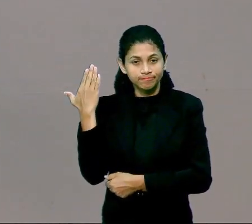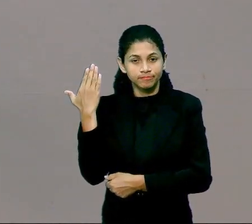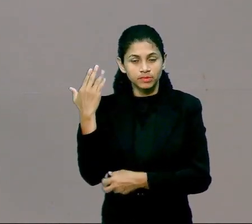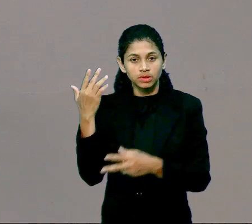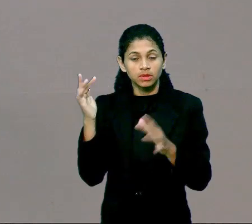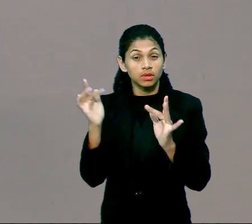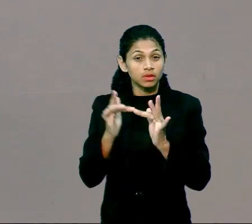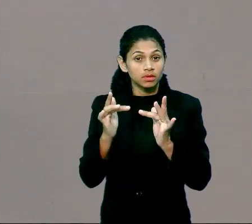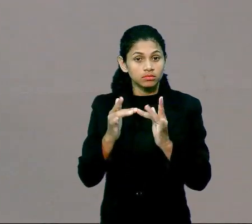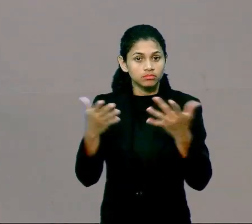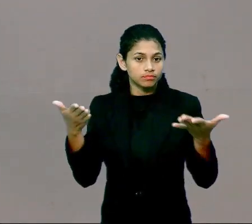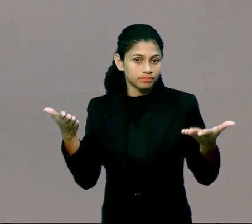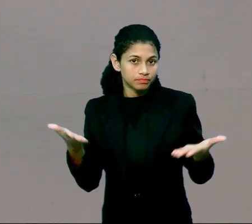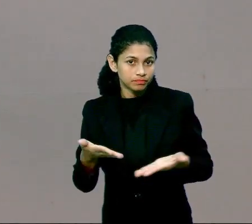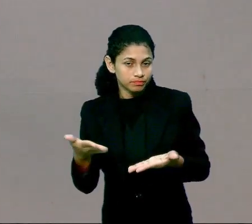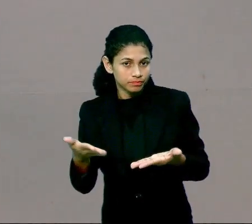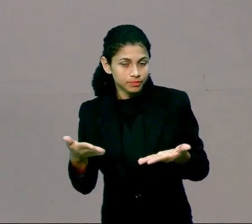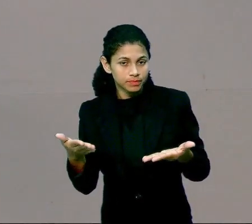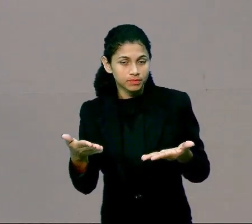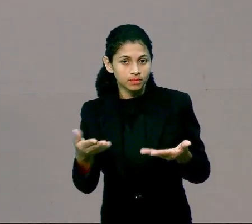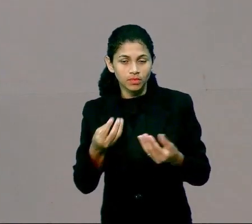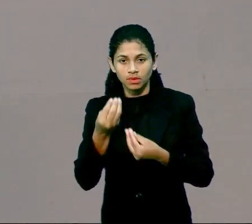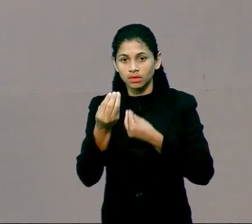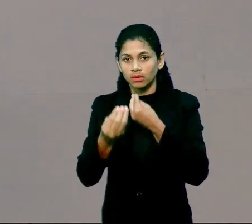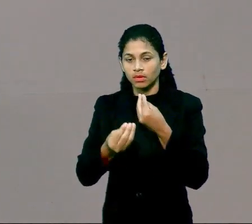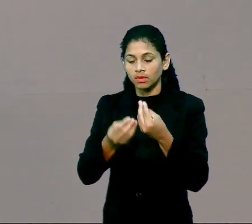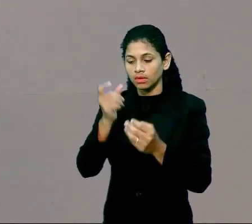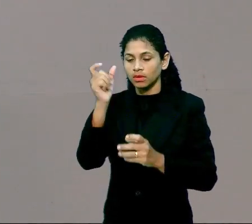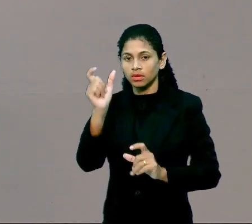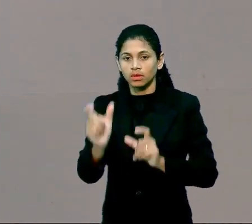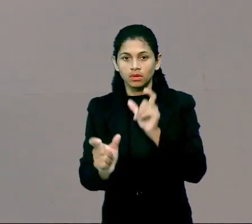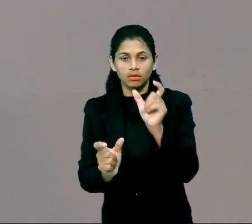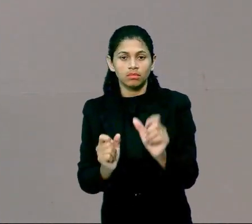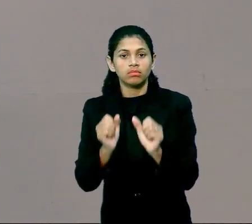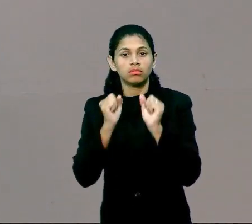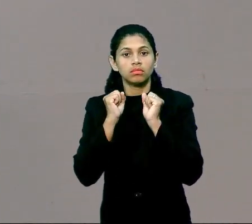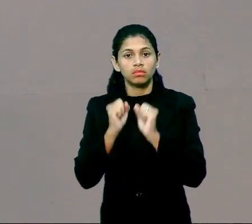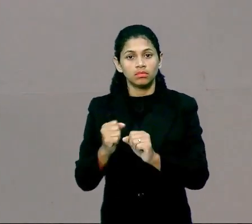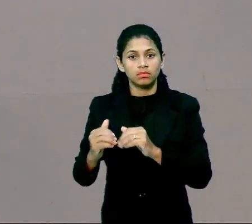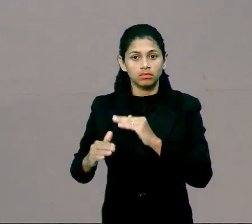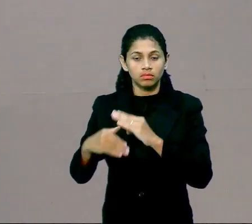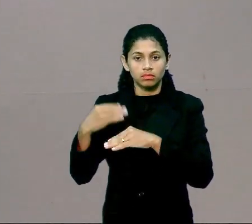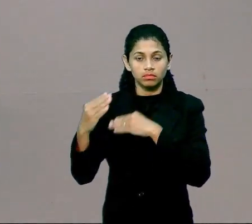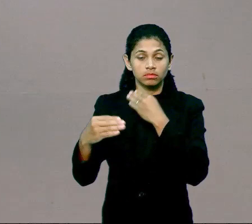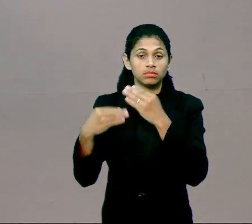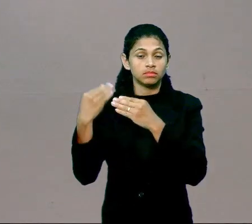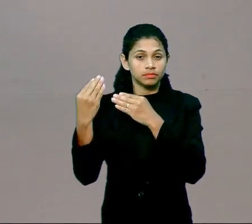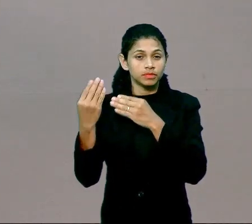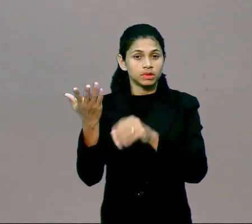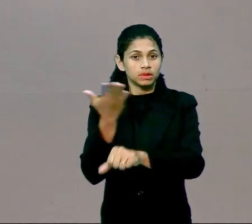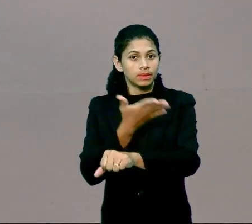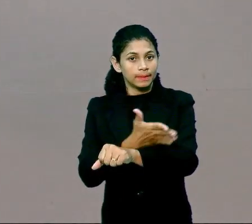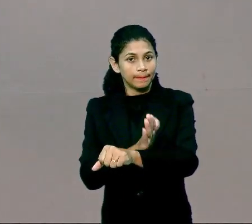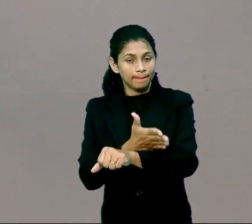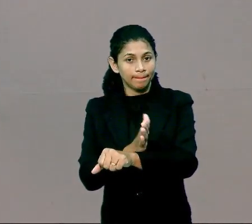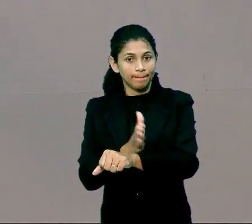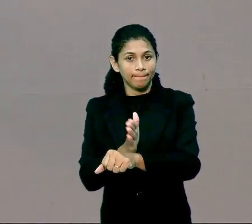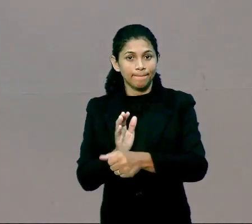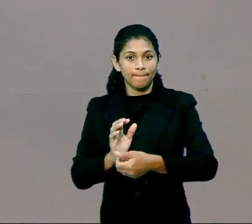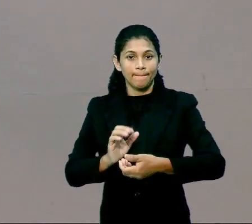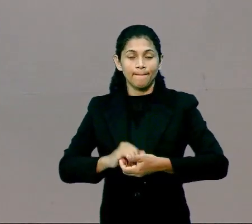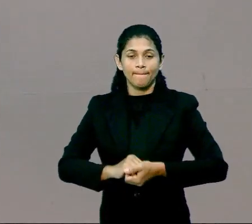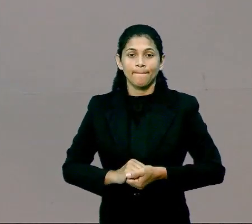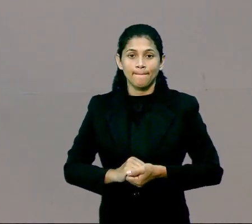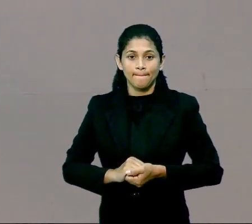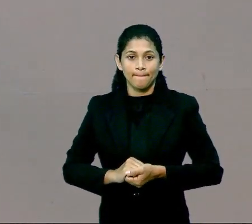mais contemporâneas de como os indivíduos eles podem desenvolver e praticar essa prática,